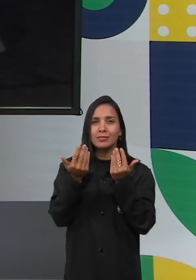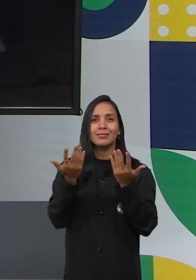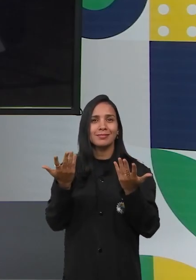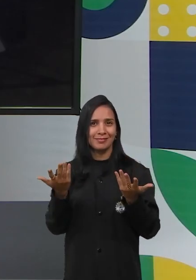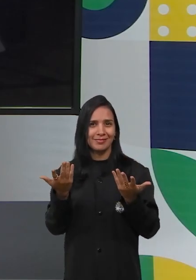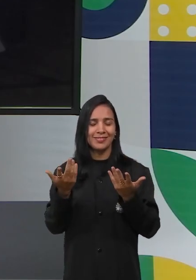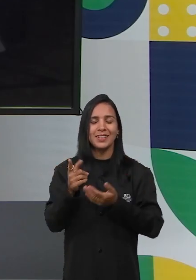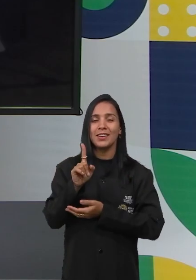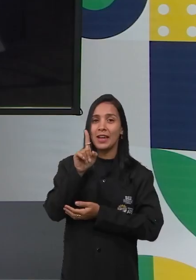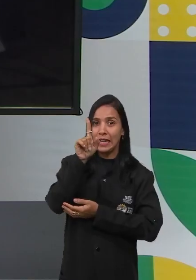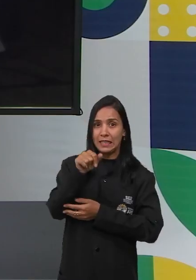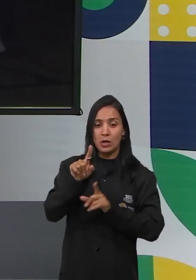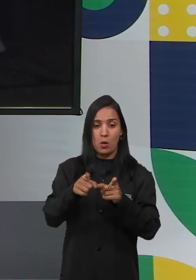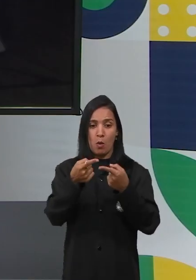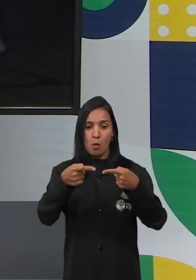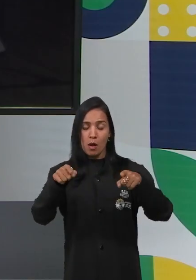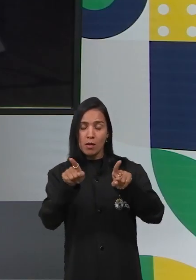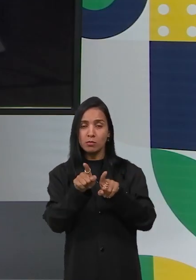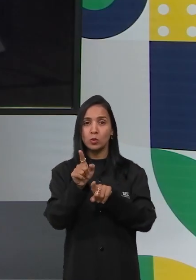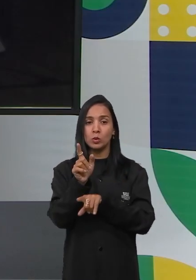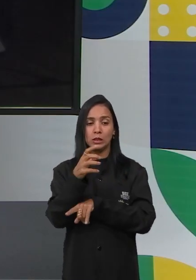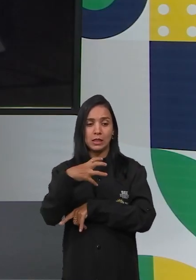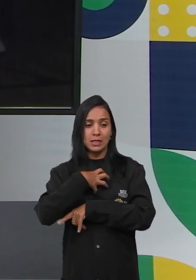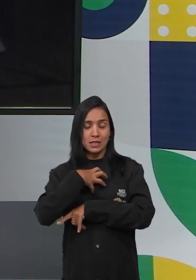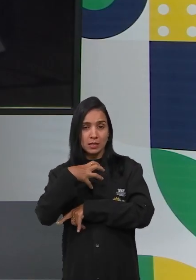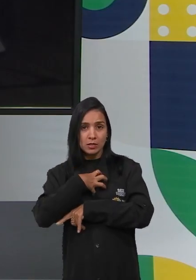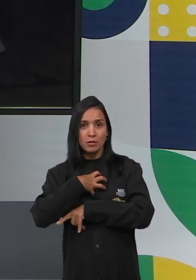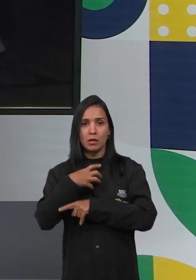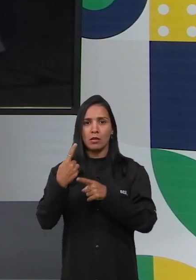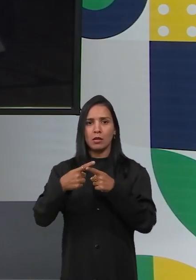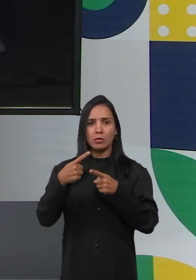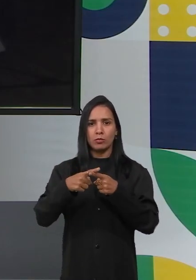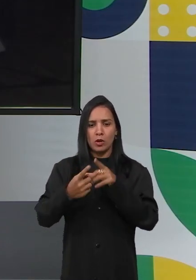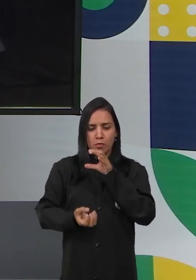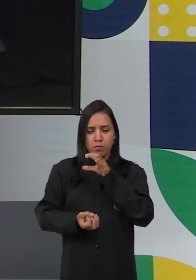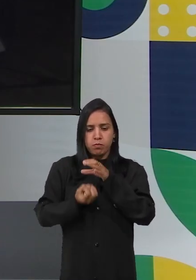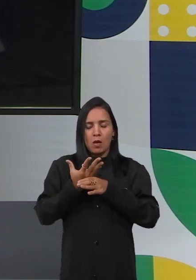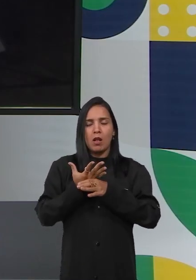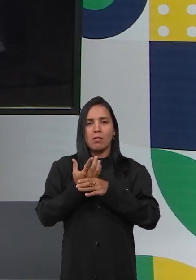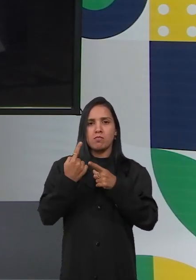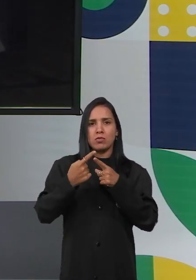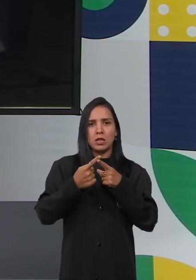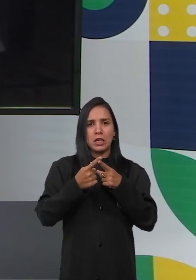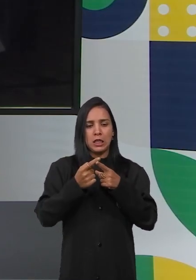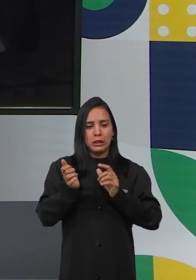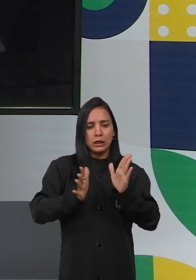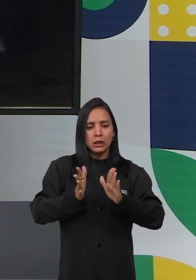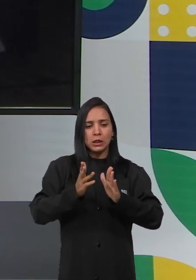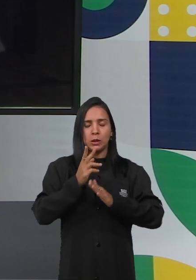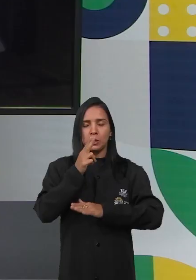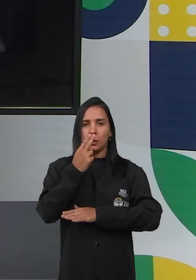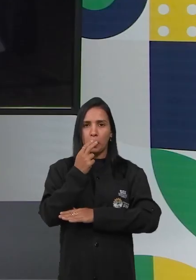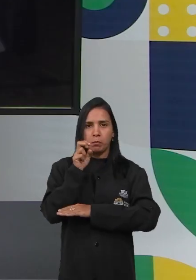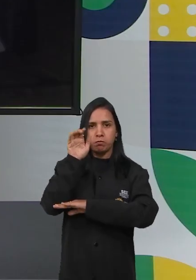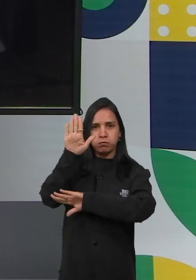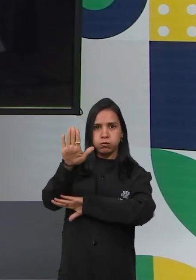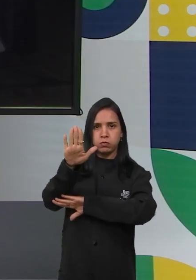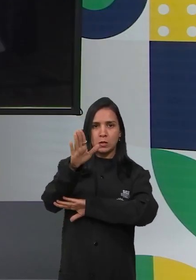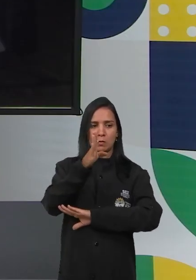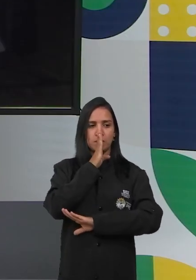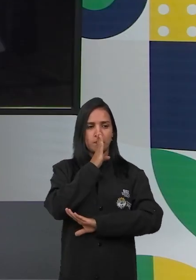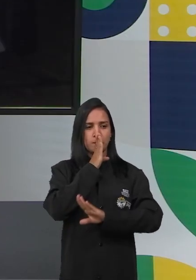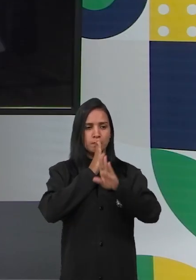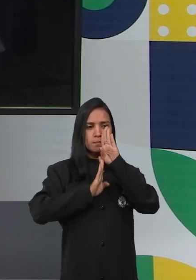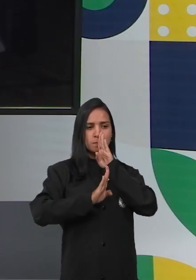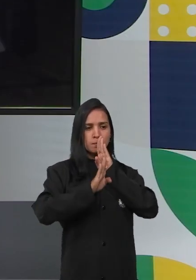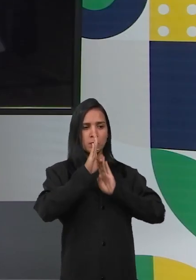Então, Cálice fala tanto desse sentimento de se calar mesmo, né, de não ter voz, quanto